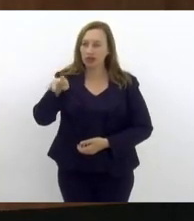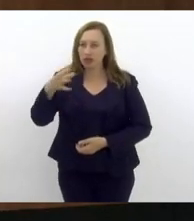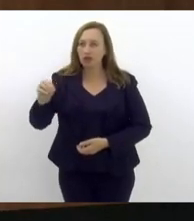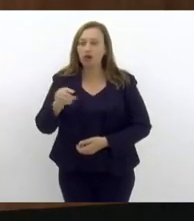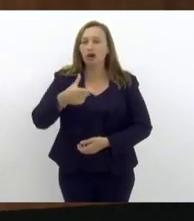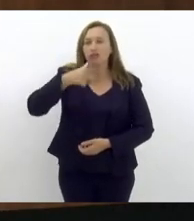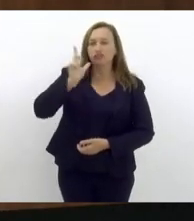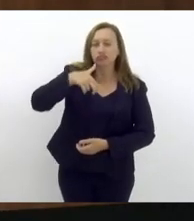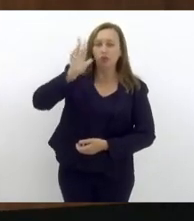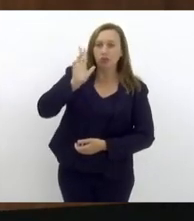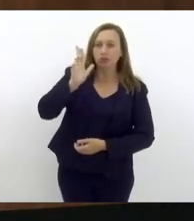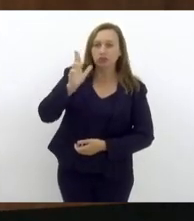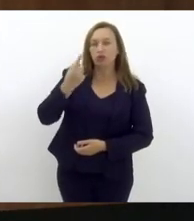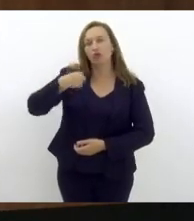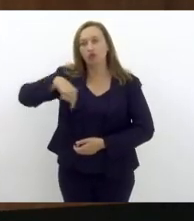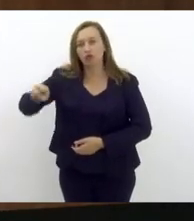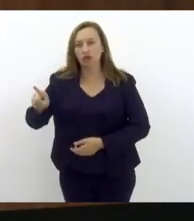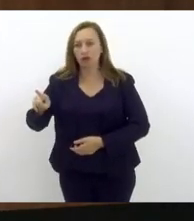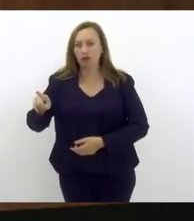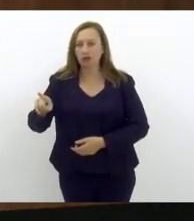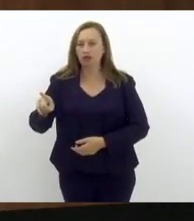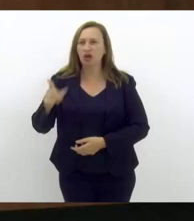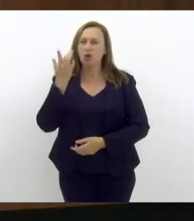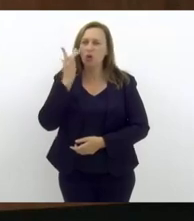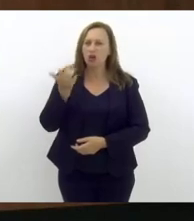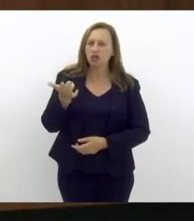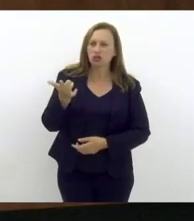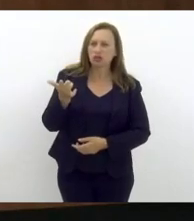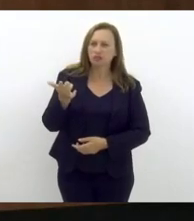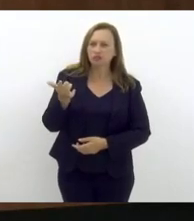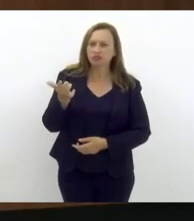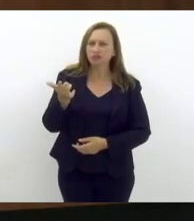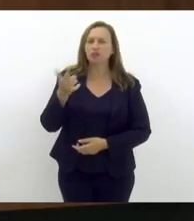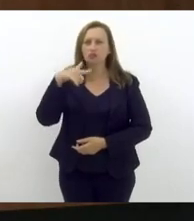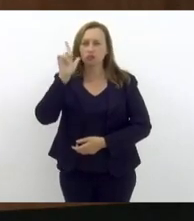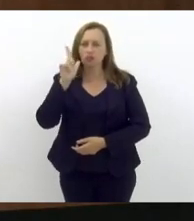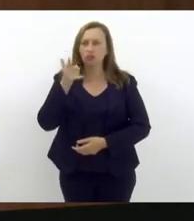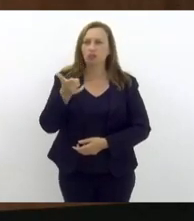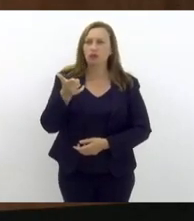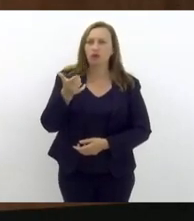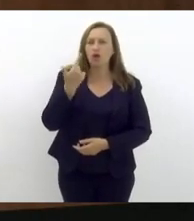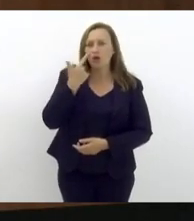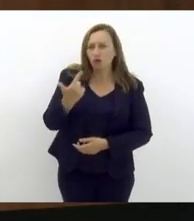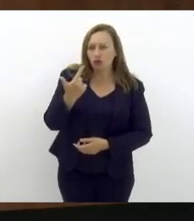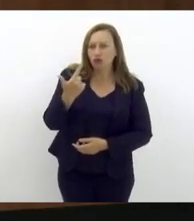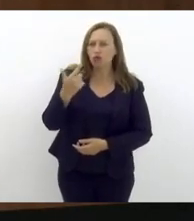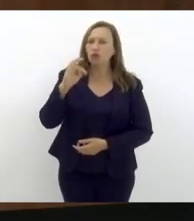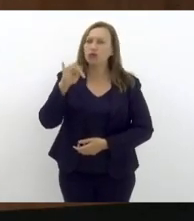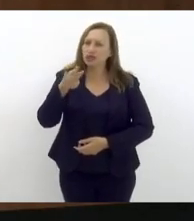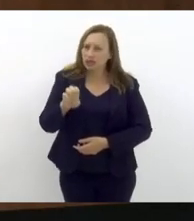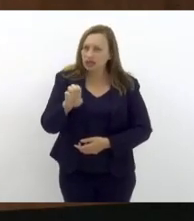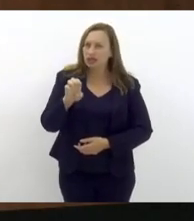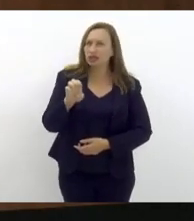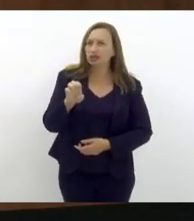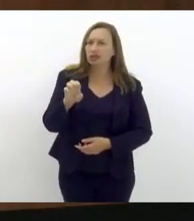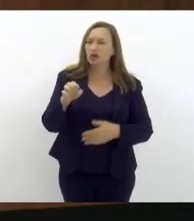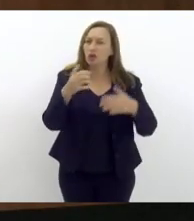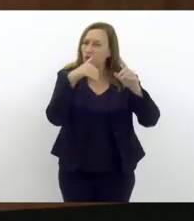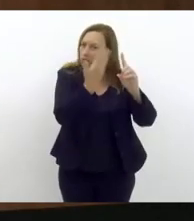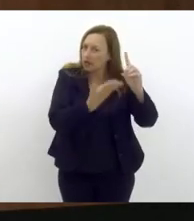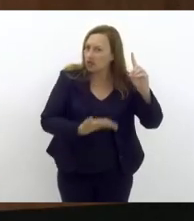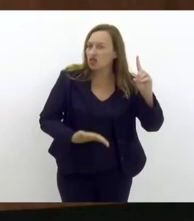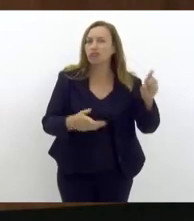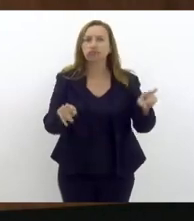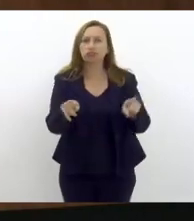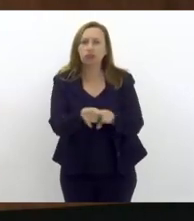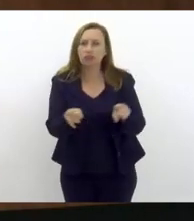Anteontem eu estive no 9º Batalhão, ou foi ontem, não me lembro muito bem, foi ontem. Eu vi o comandante homenagear